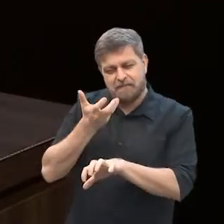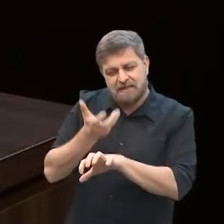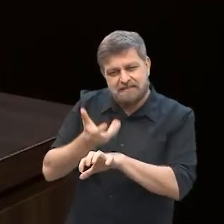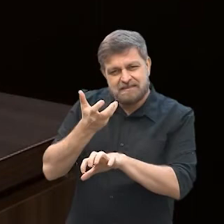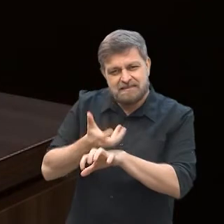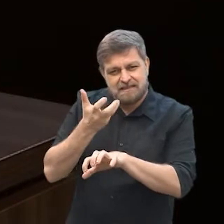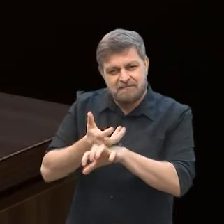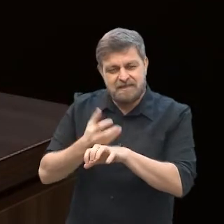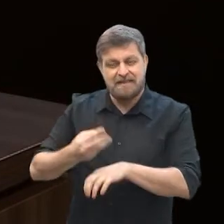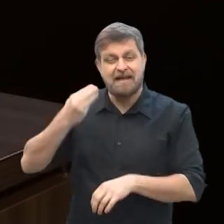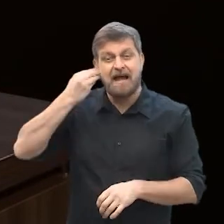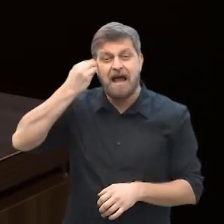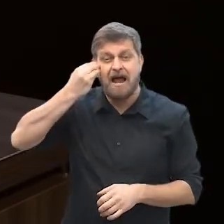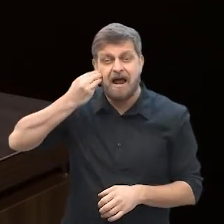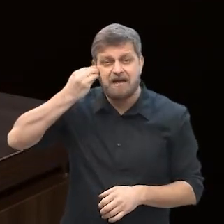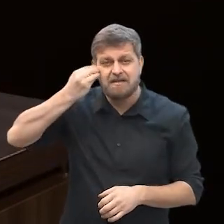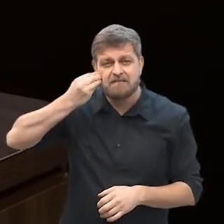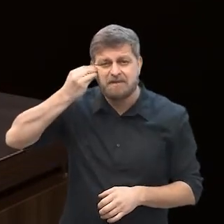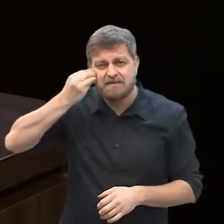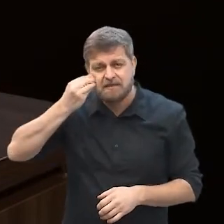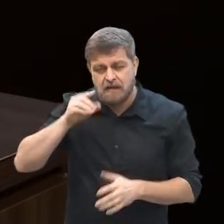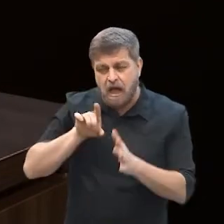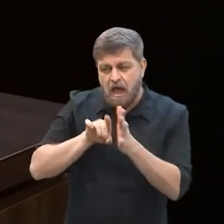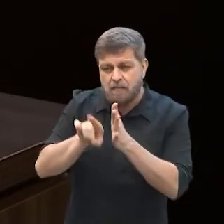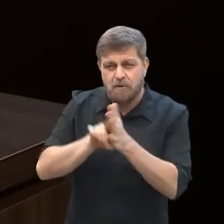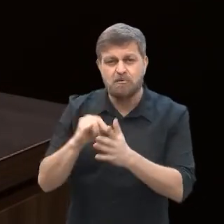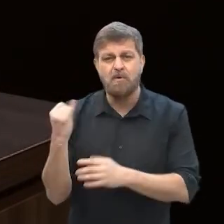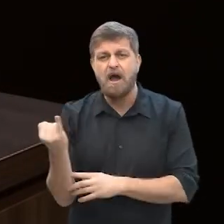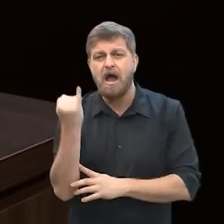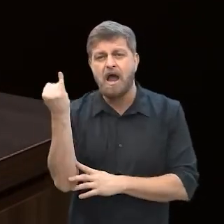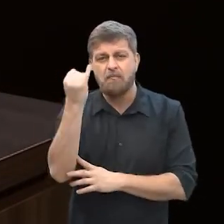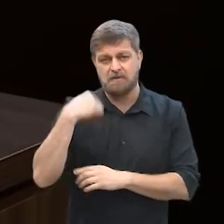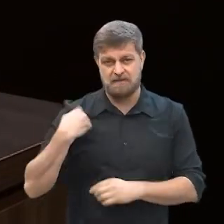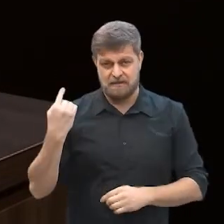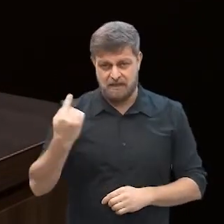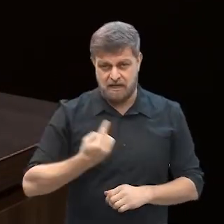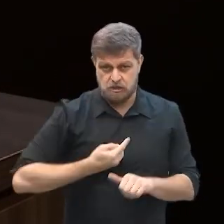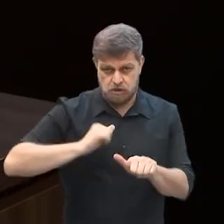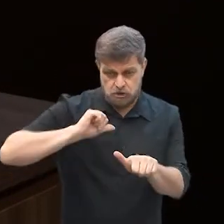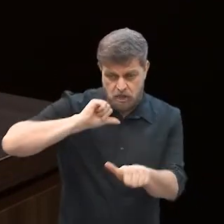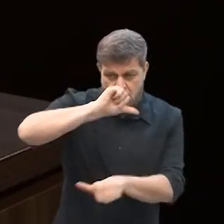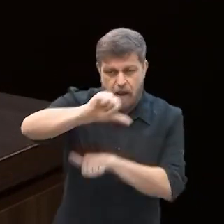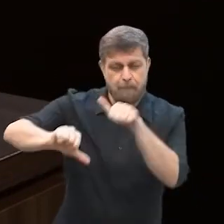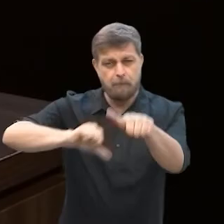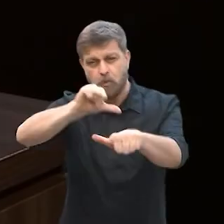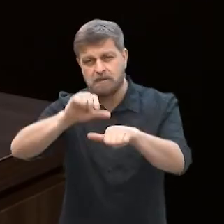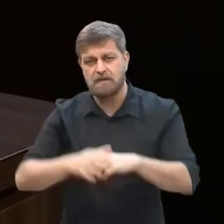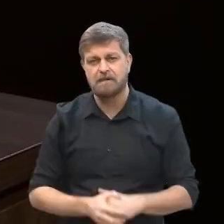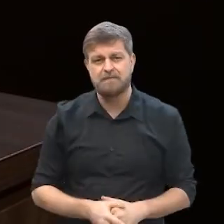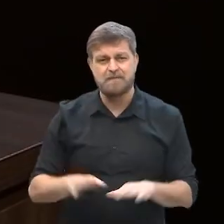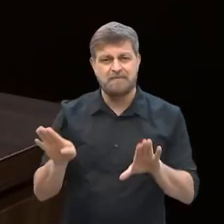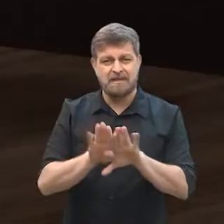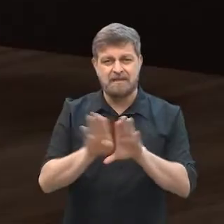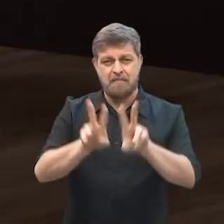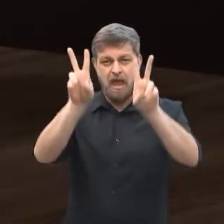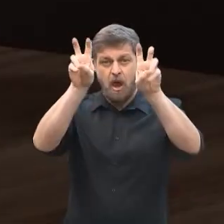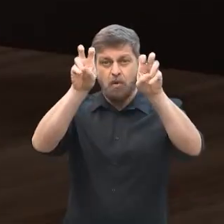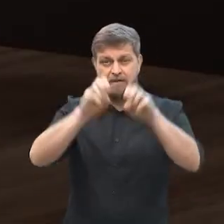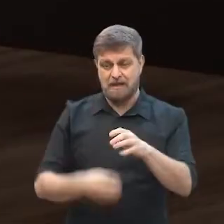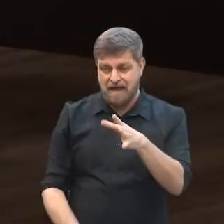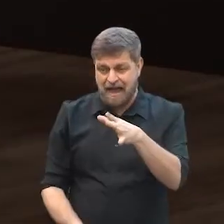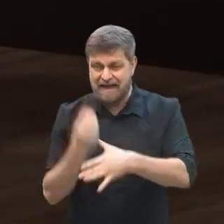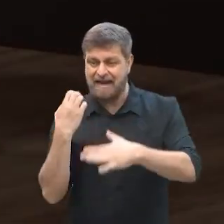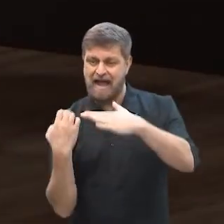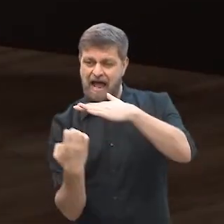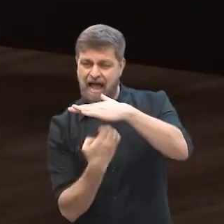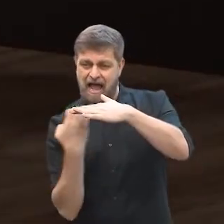forma bem experimental, mas qual a importância então da gente começar a mudar isso também e a falar de empreendedorismo? Porque